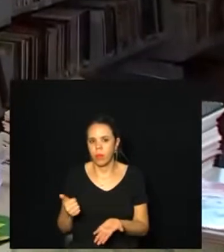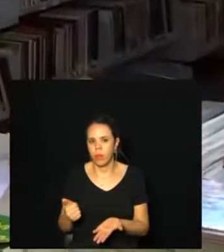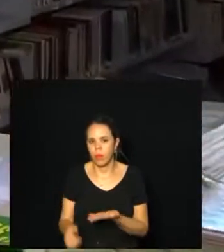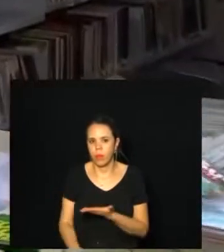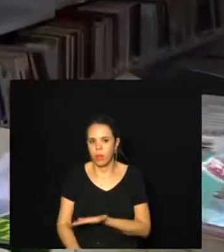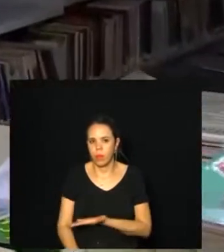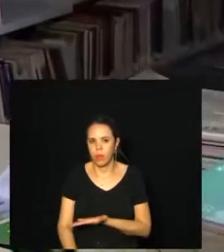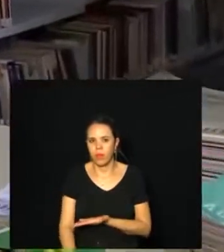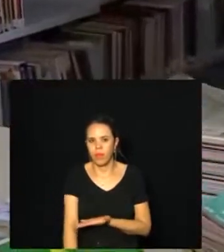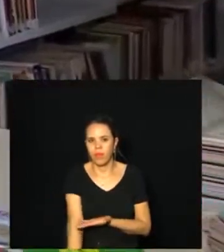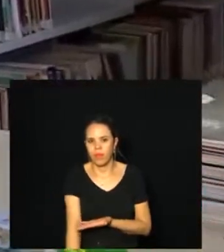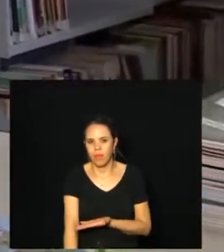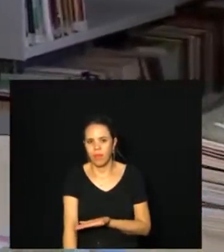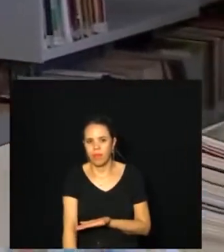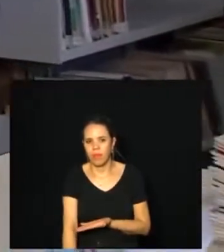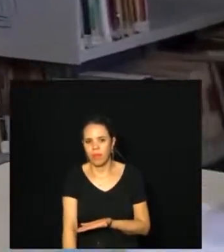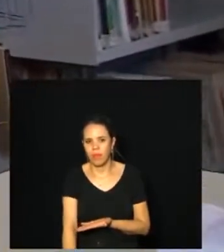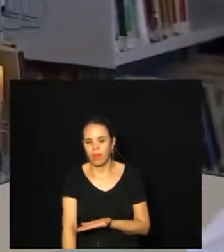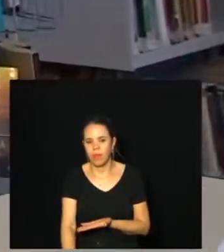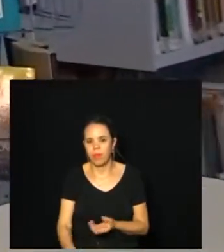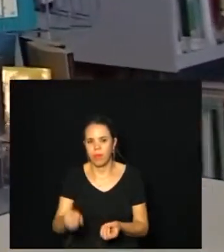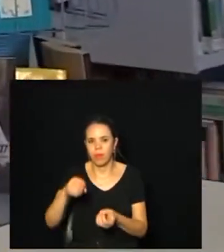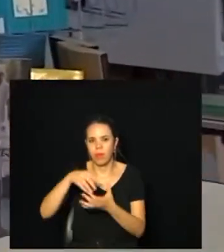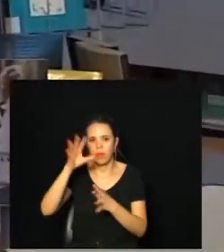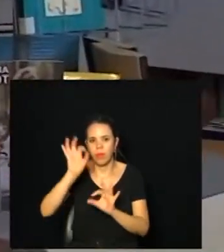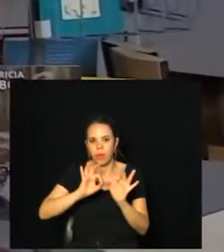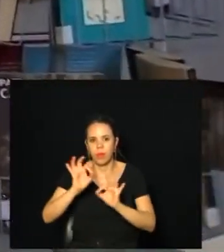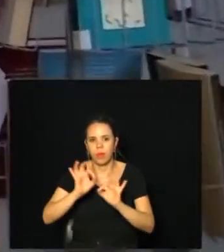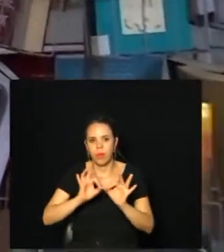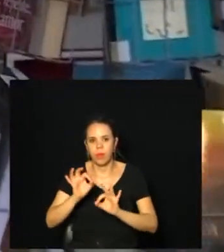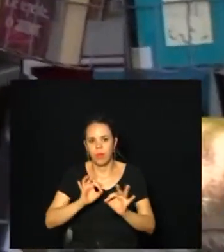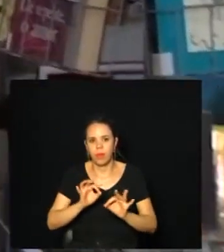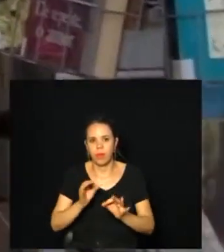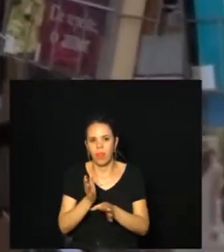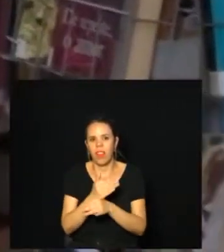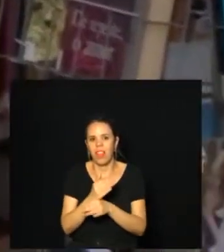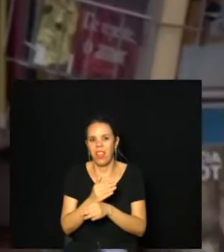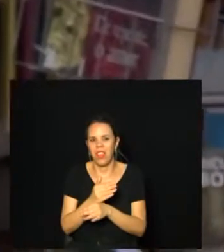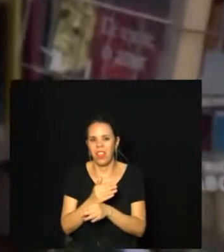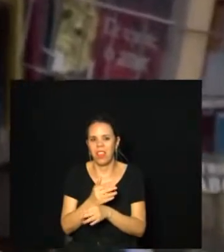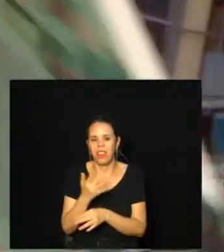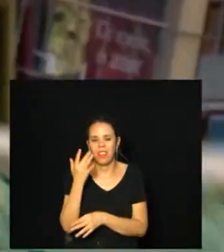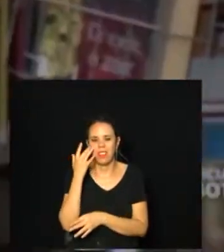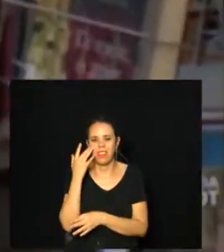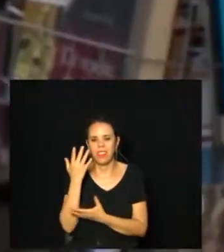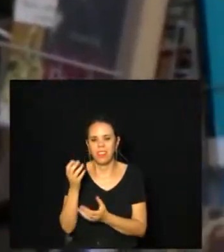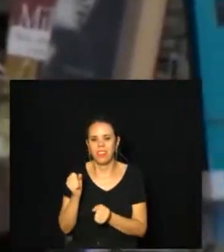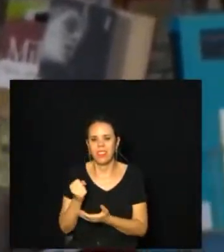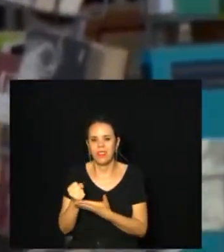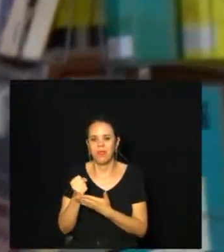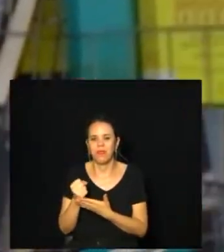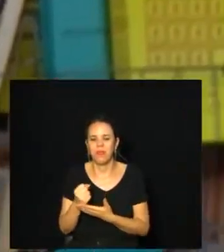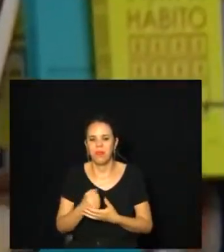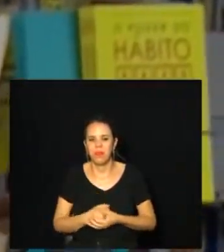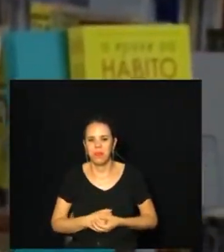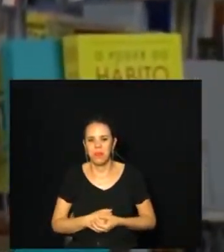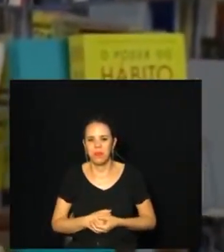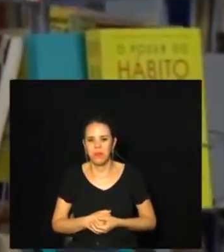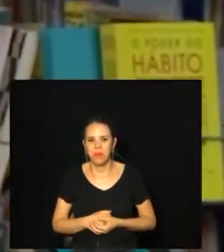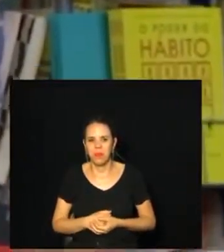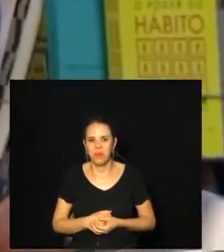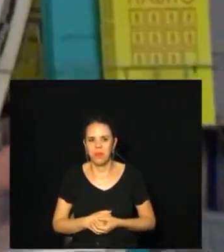deles é esse aqui, A Mágica da Arrumação, porque eu sou uma pessoa meio desorganizada, eu acho que ele pode ajudar. Como eu